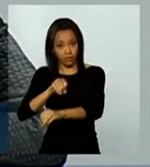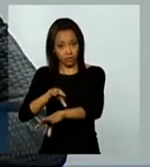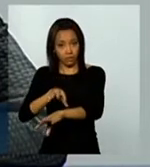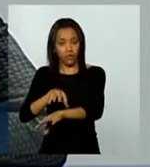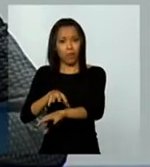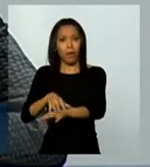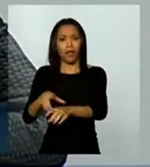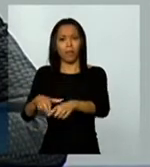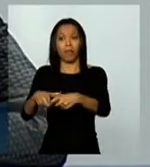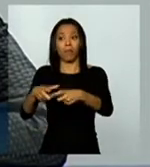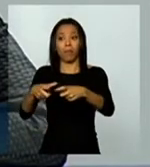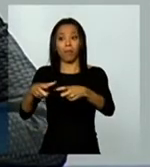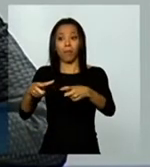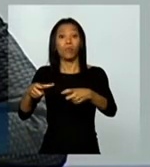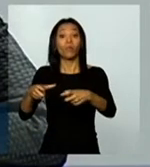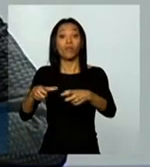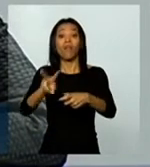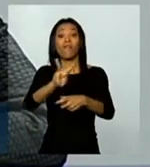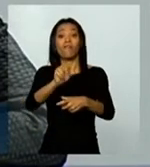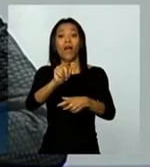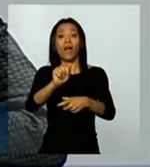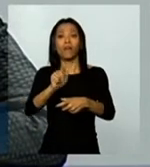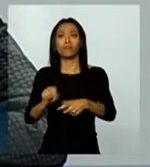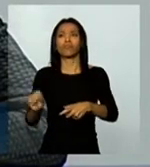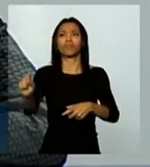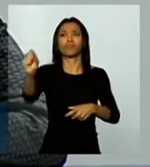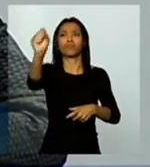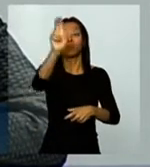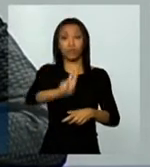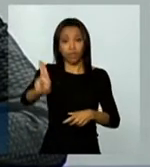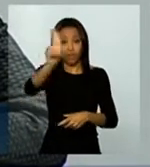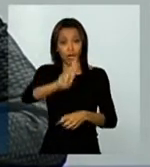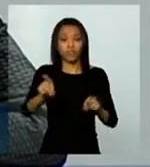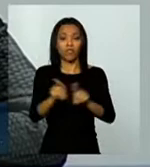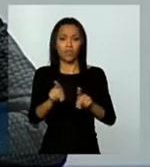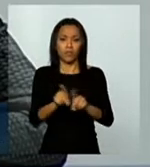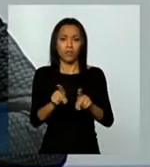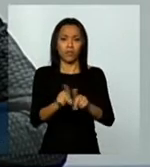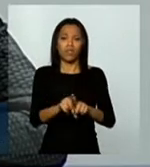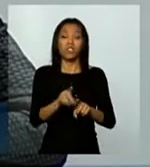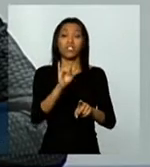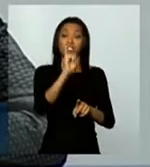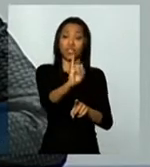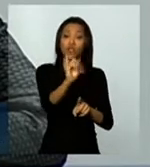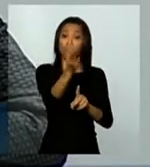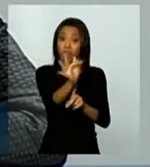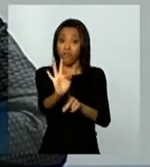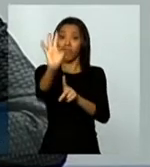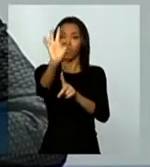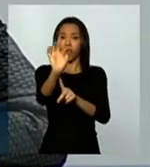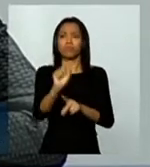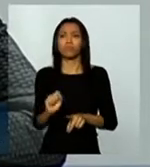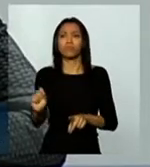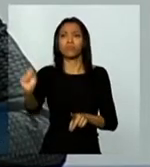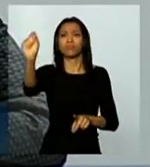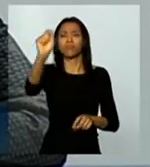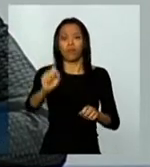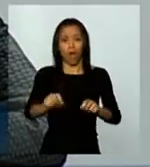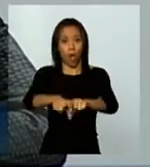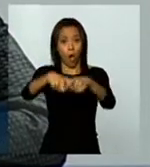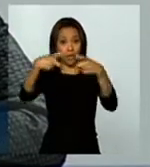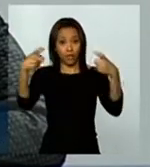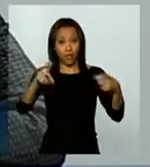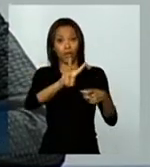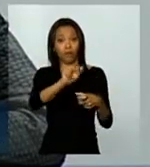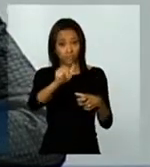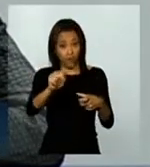do número de vagas nas universidades e nos institutos de tecnologia em todo o país, com a grande ampliação que fizemos. Então, a